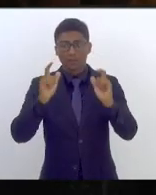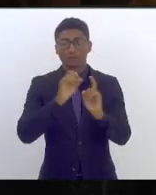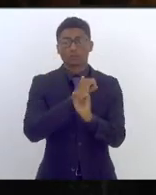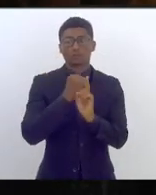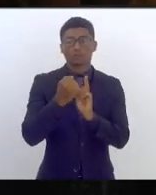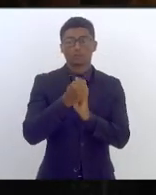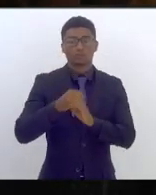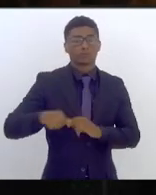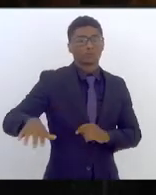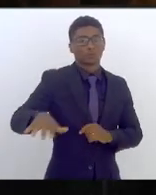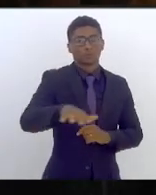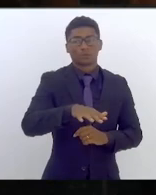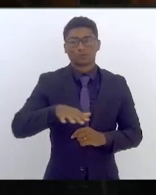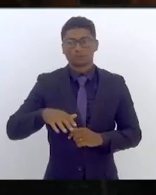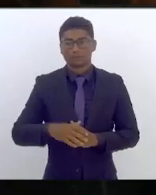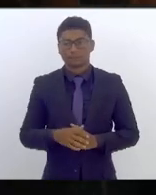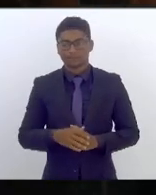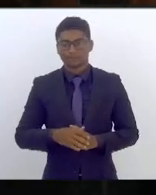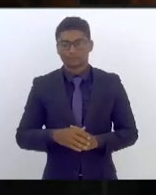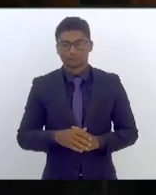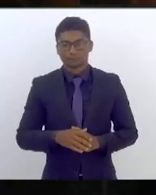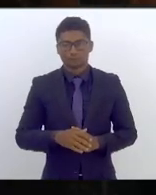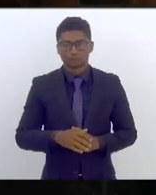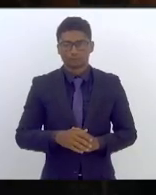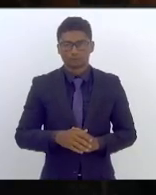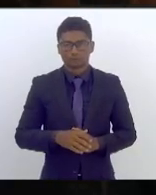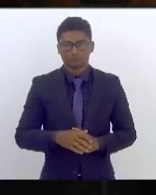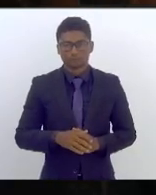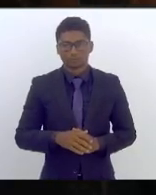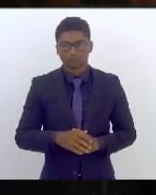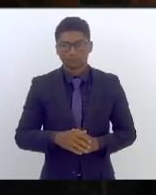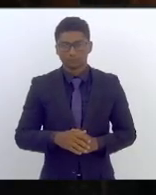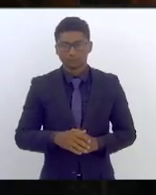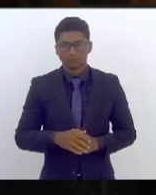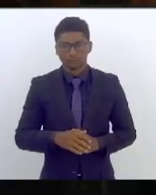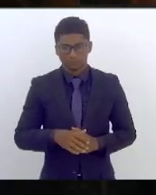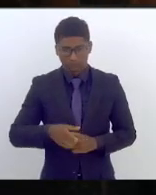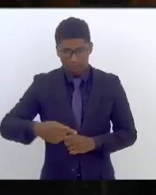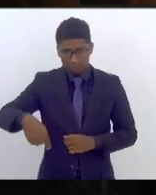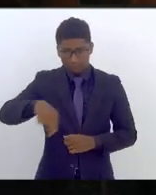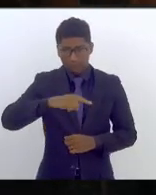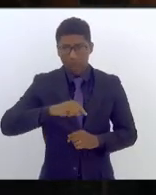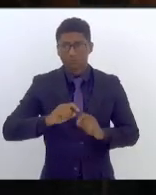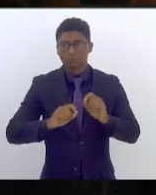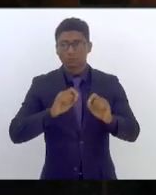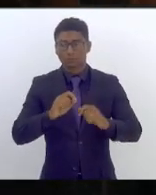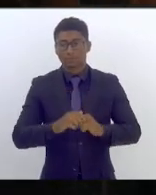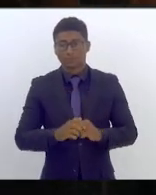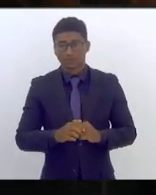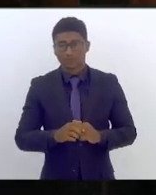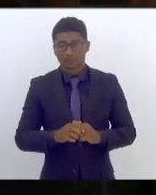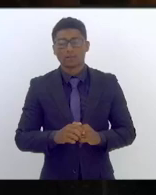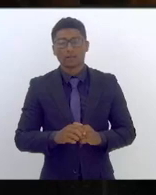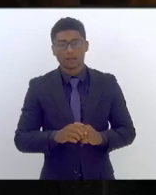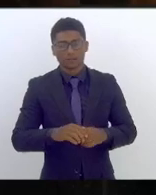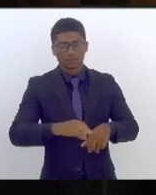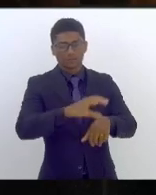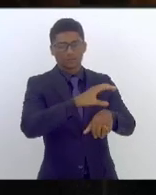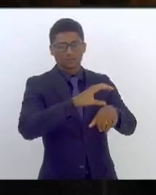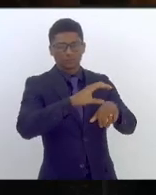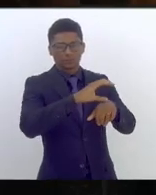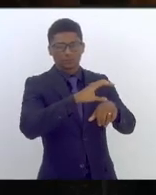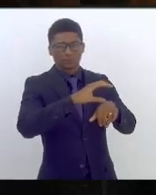Nossa legitimidade emerge da Constituição e das leis